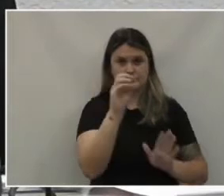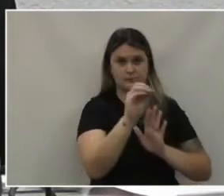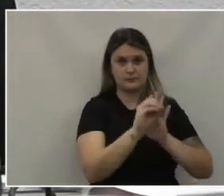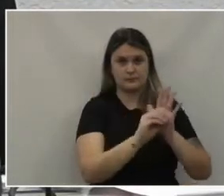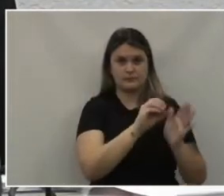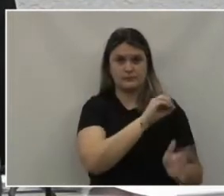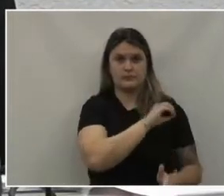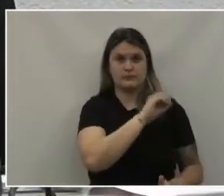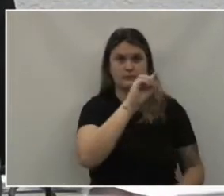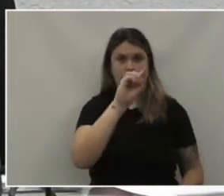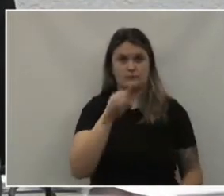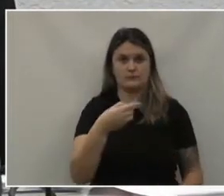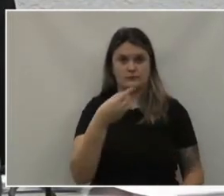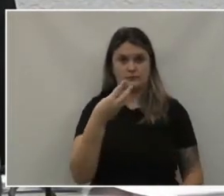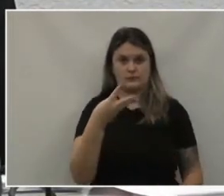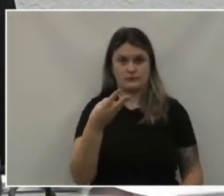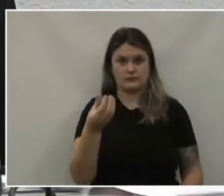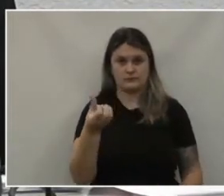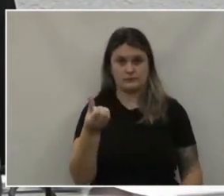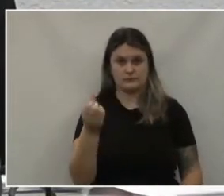número